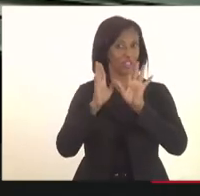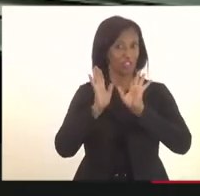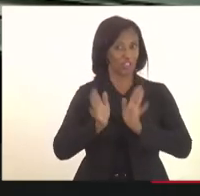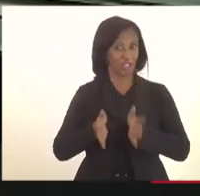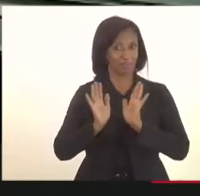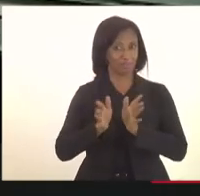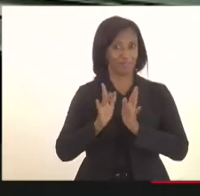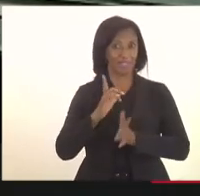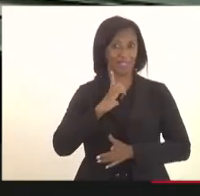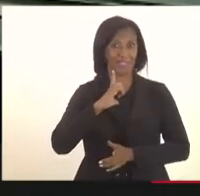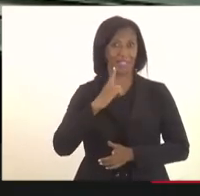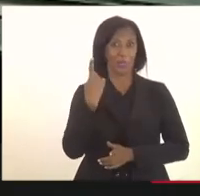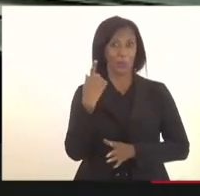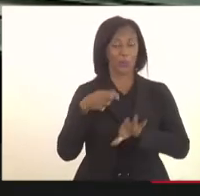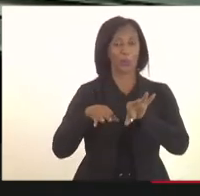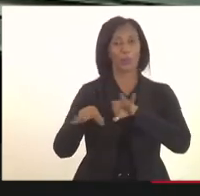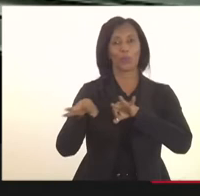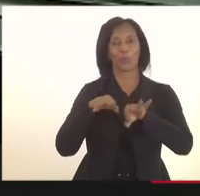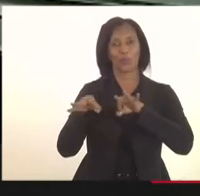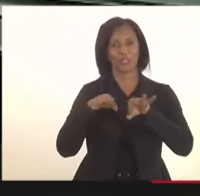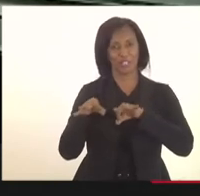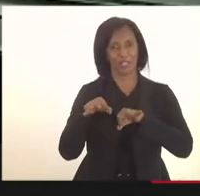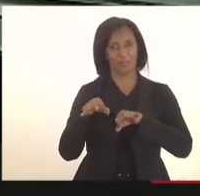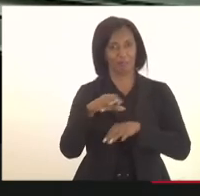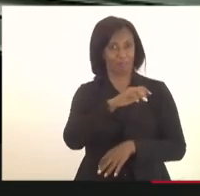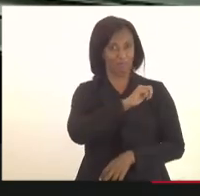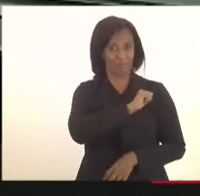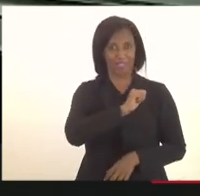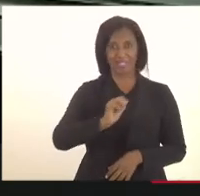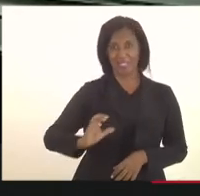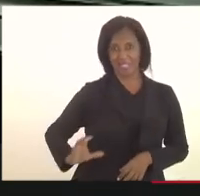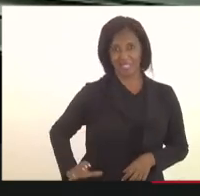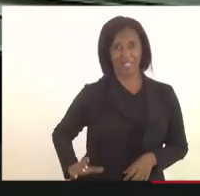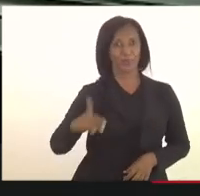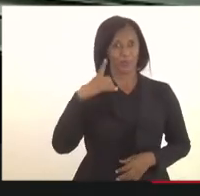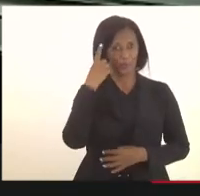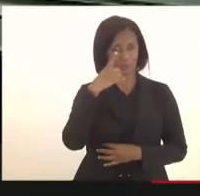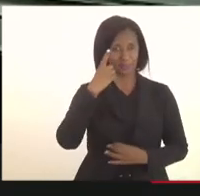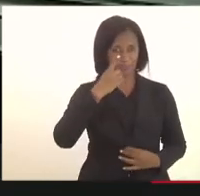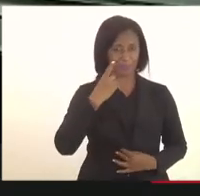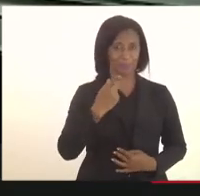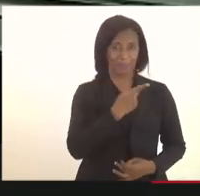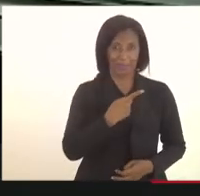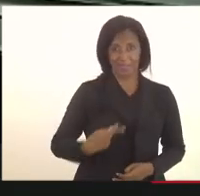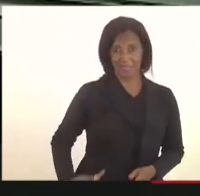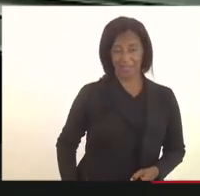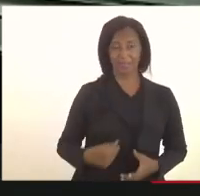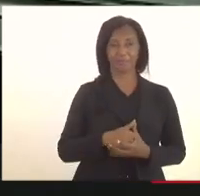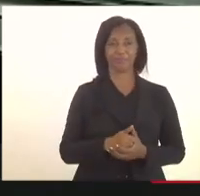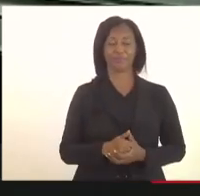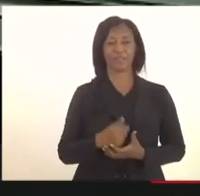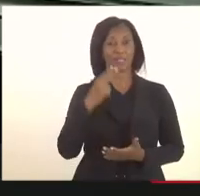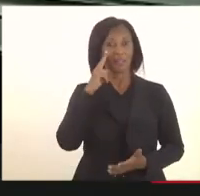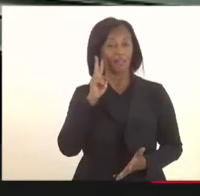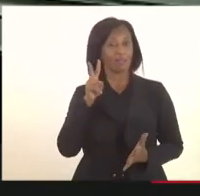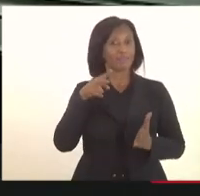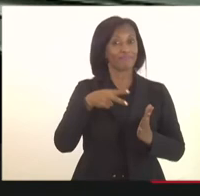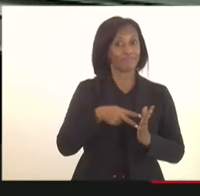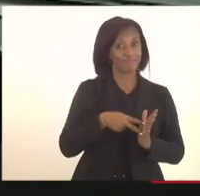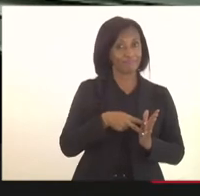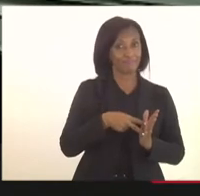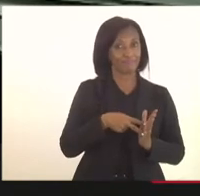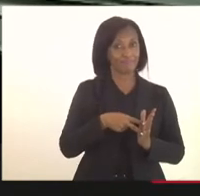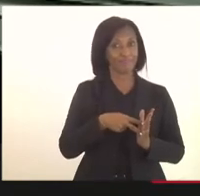tem um projeto do nosso presidente, deputado André Ceciliano, que visa